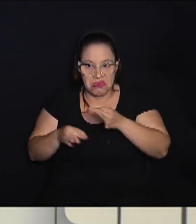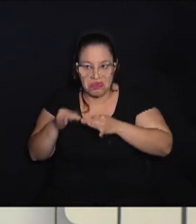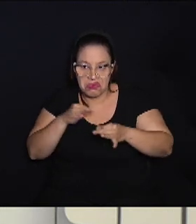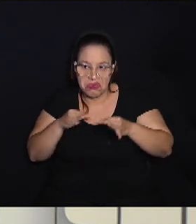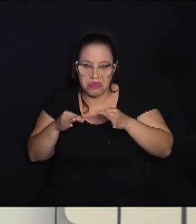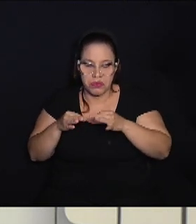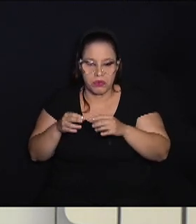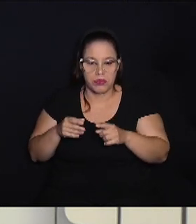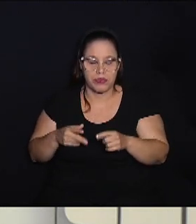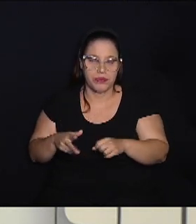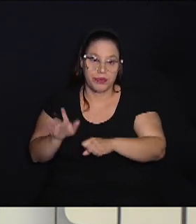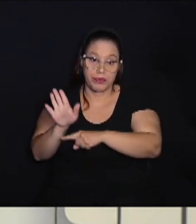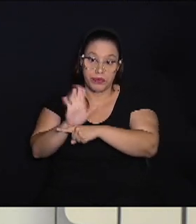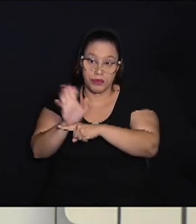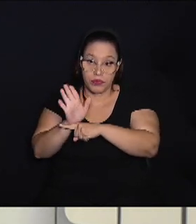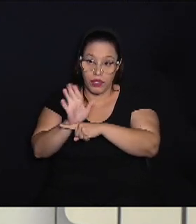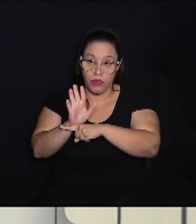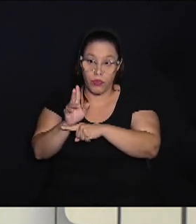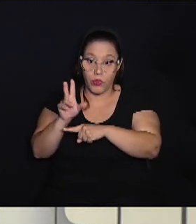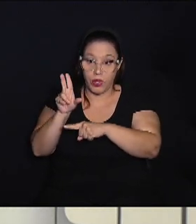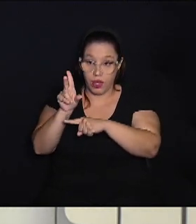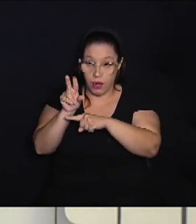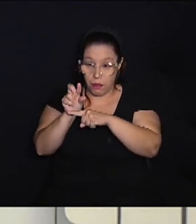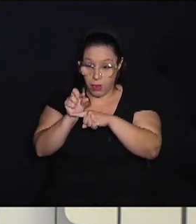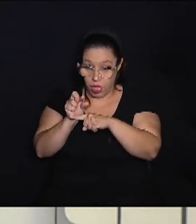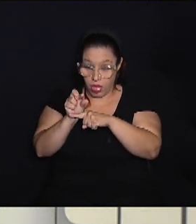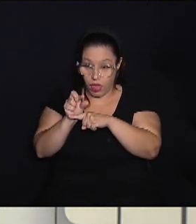curta-metragem com o tema sobre racismo.